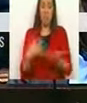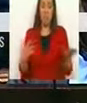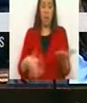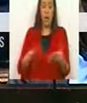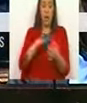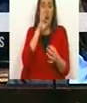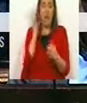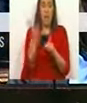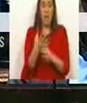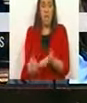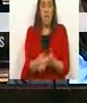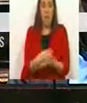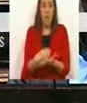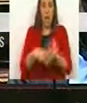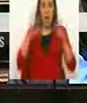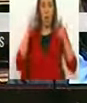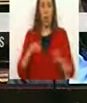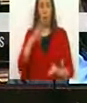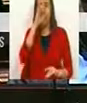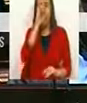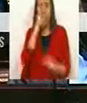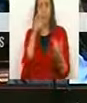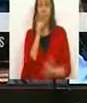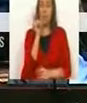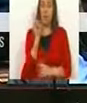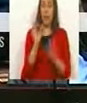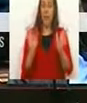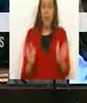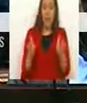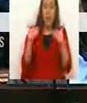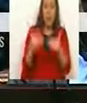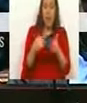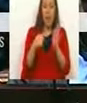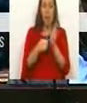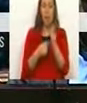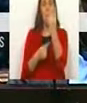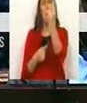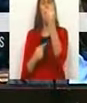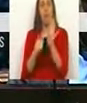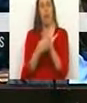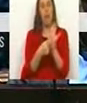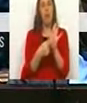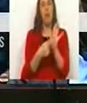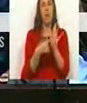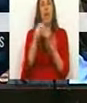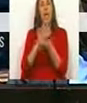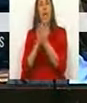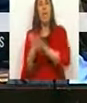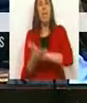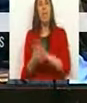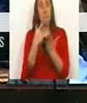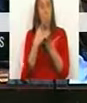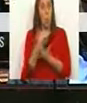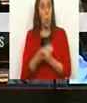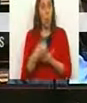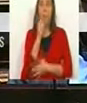área ambiental, que é um vazio absoluto. Para terem ideia, a palavra embalagem consta lá uma vez e a palavra reciclagem nem